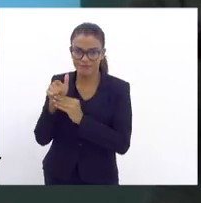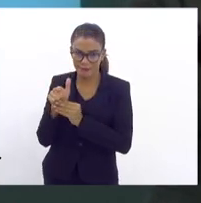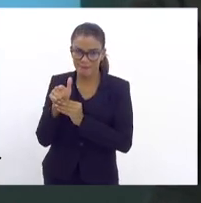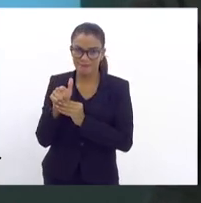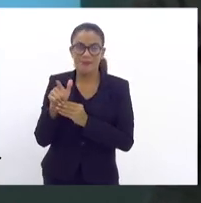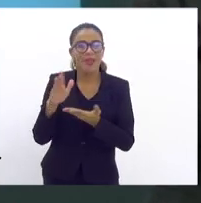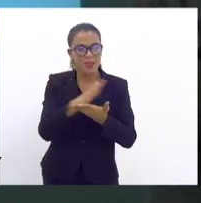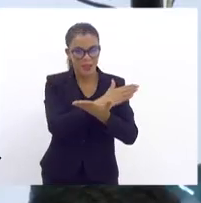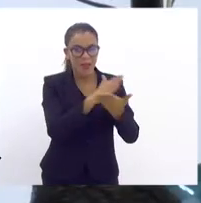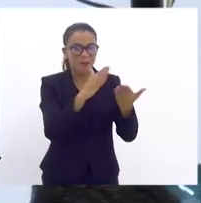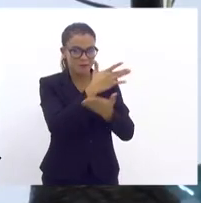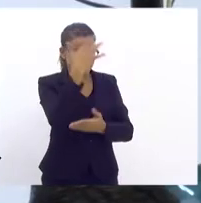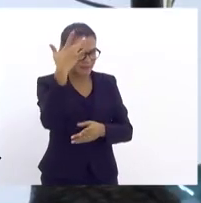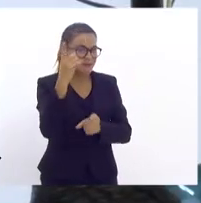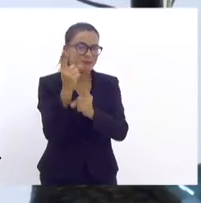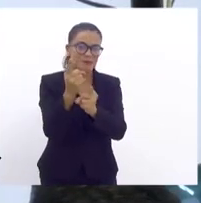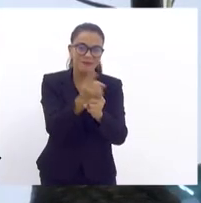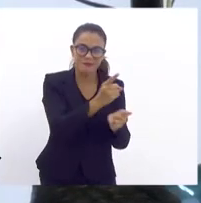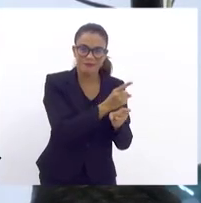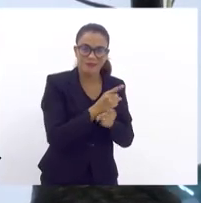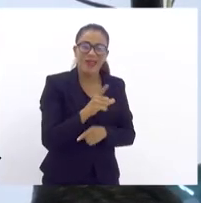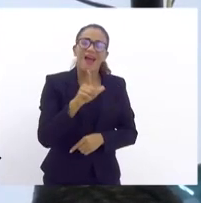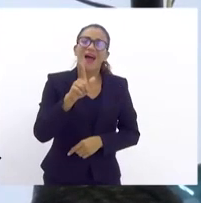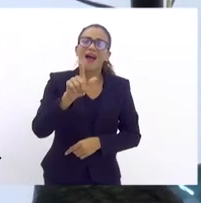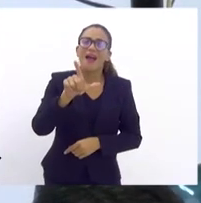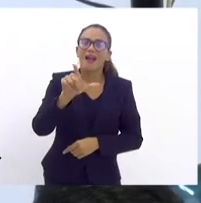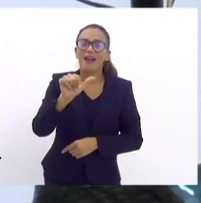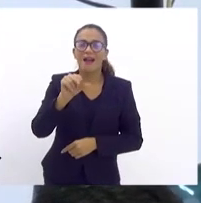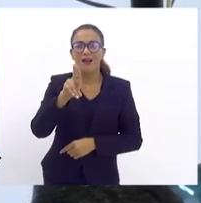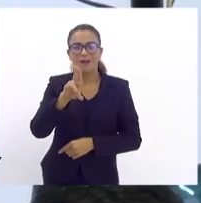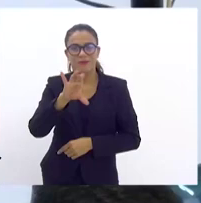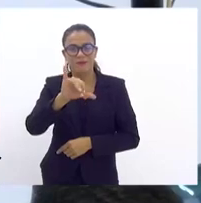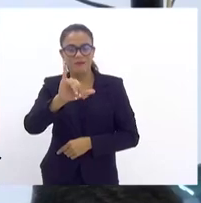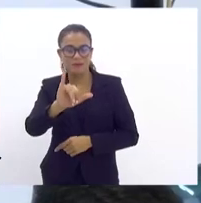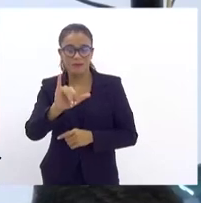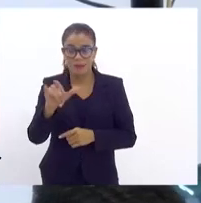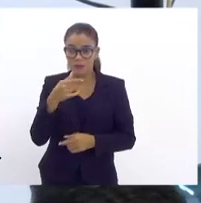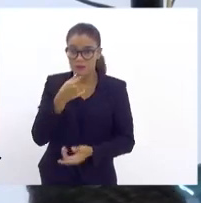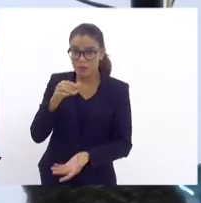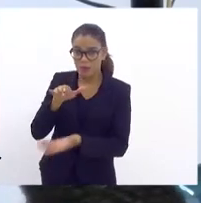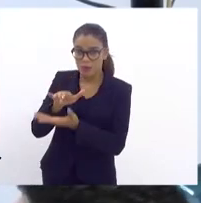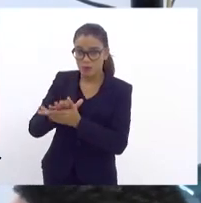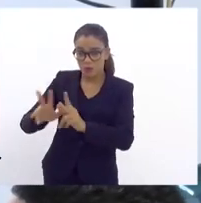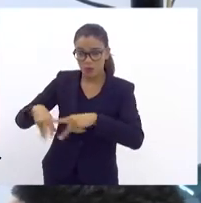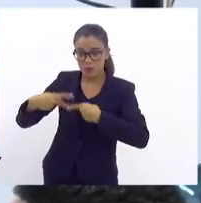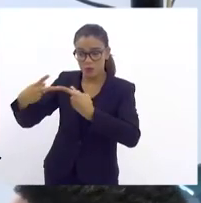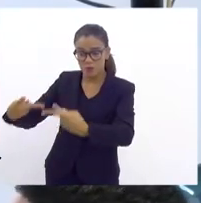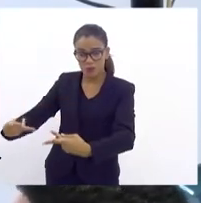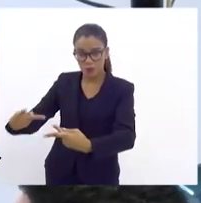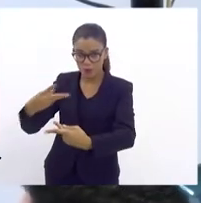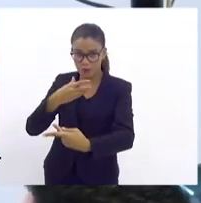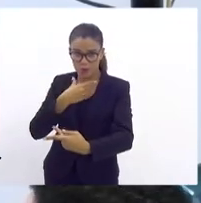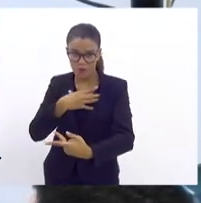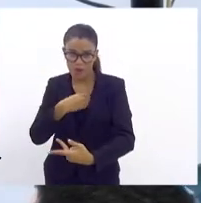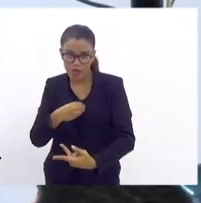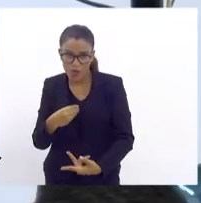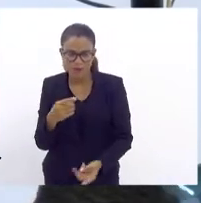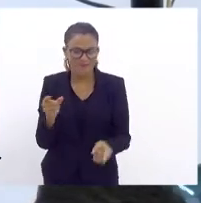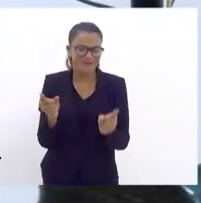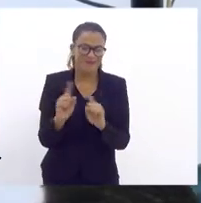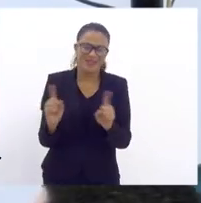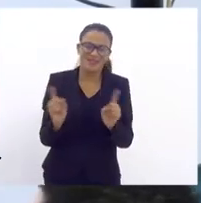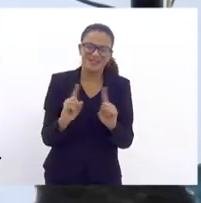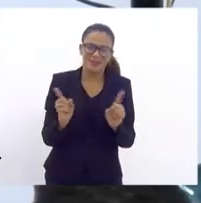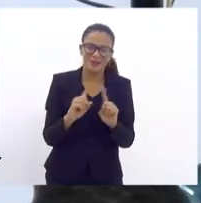ser encontrado com esse diagnóstico Glaucia então foi seu esposo que passou autismo para os seus meninos não